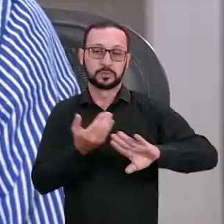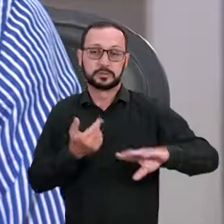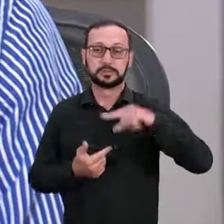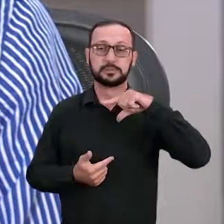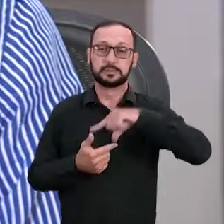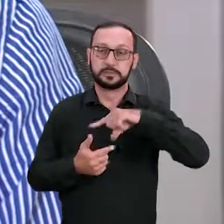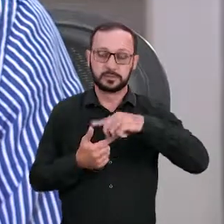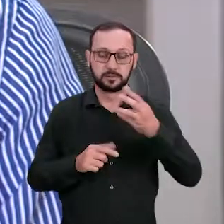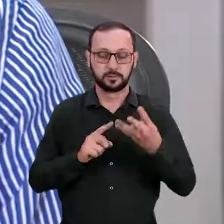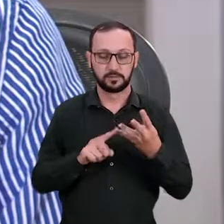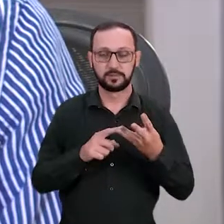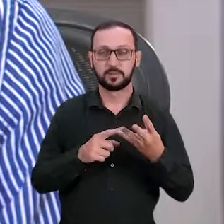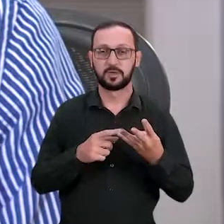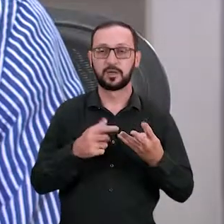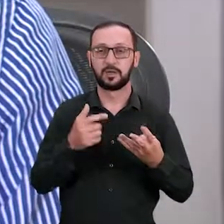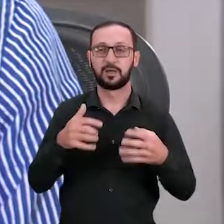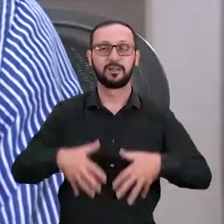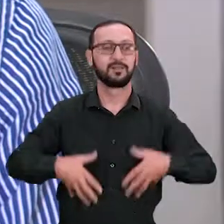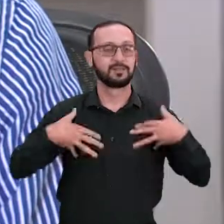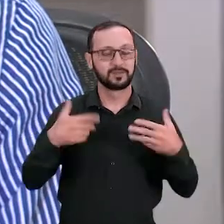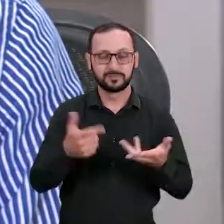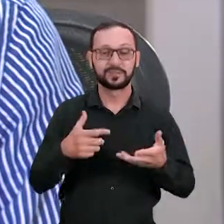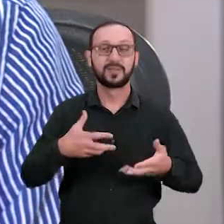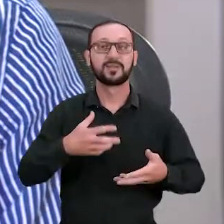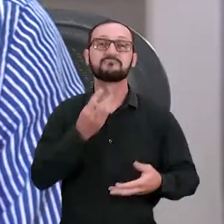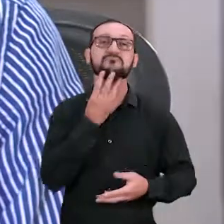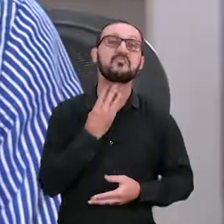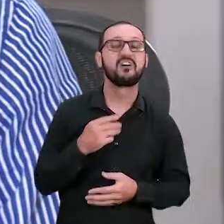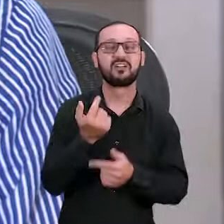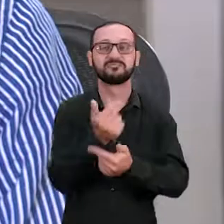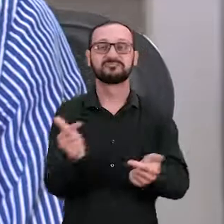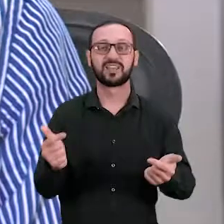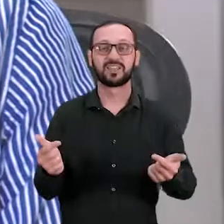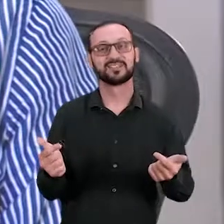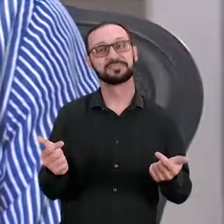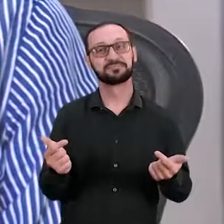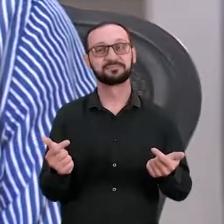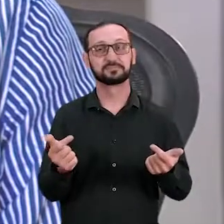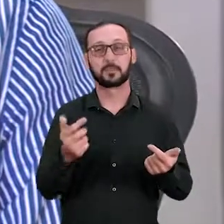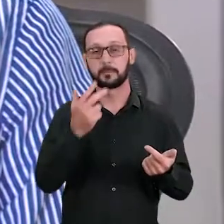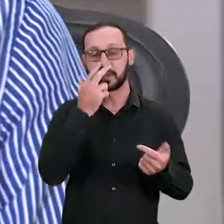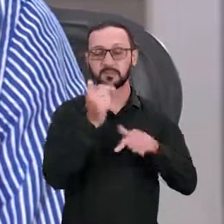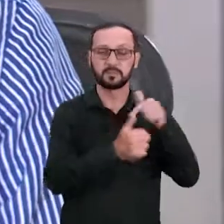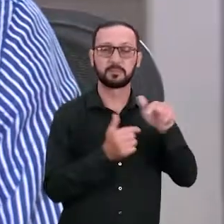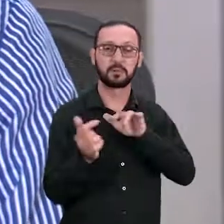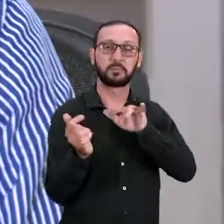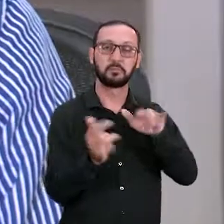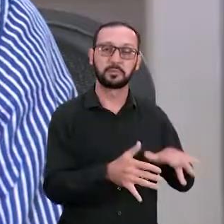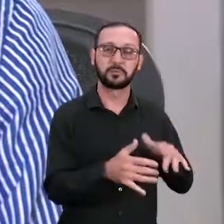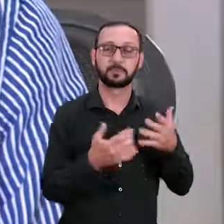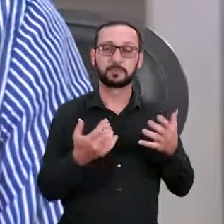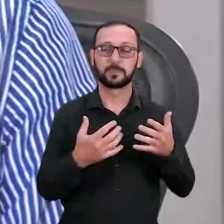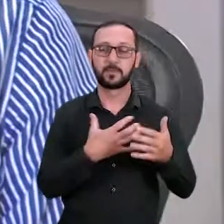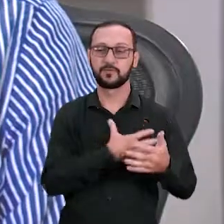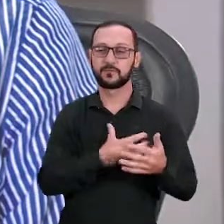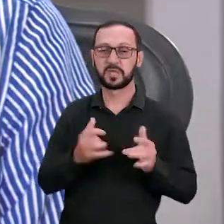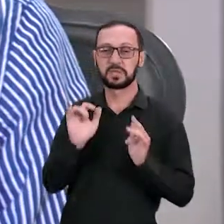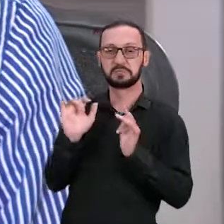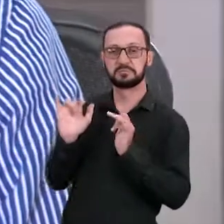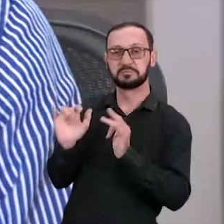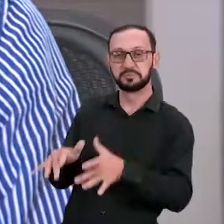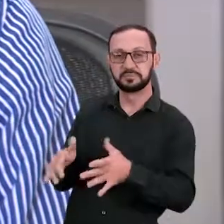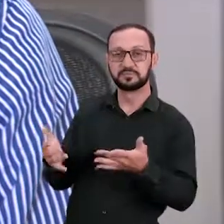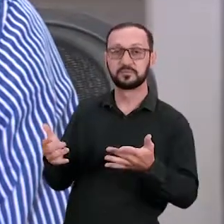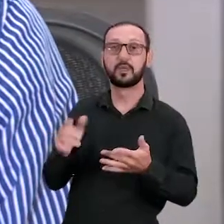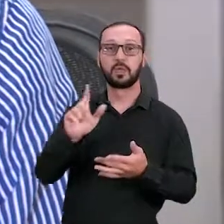isolamento, falta de alegria, falta de motivação, abandono do trabalho, abandono dos